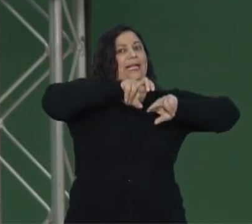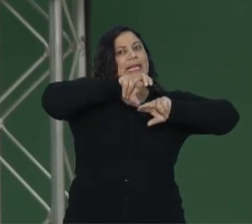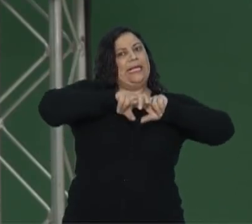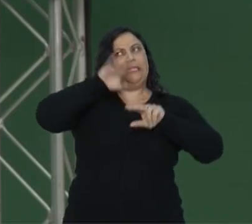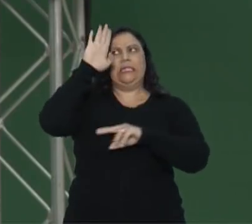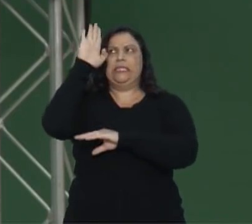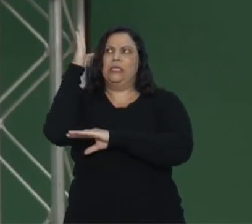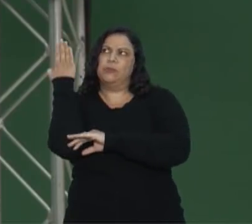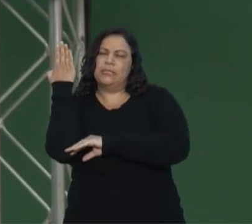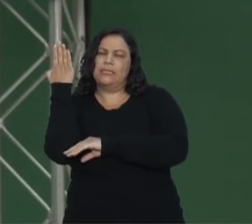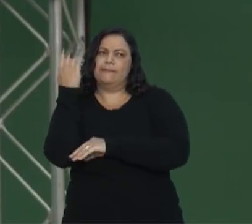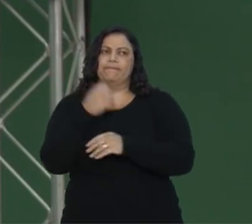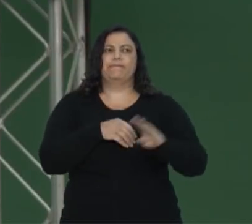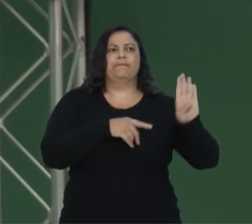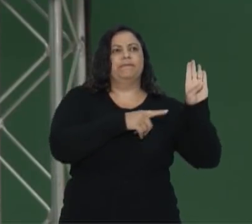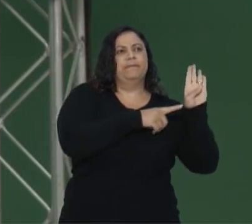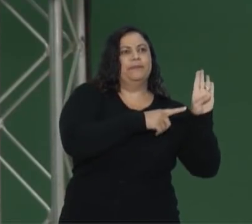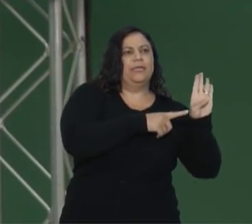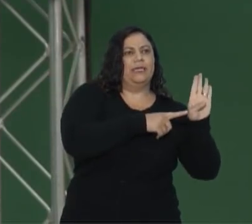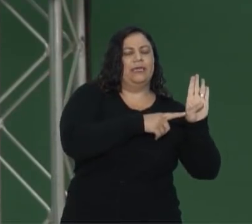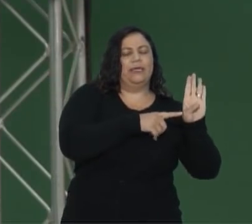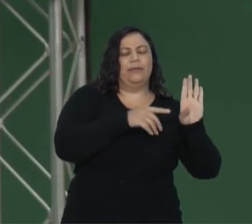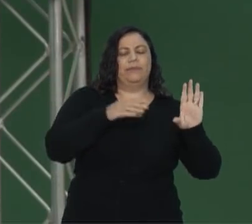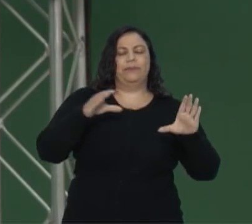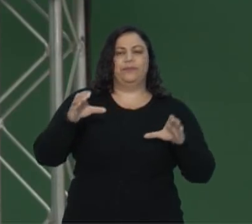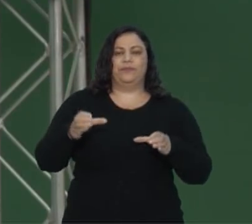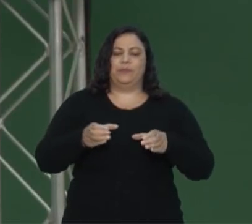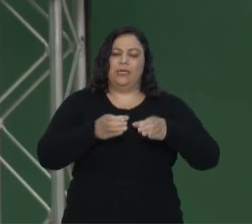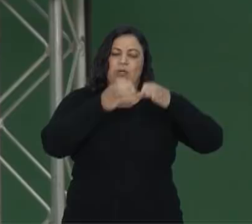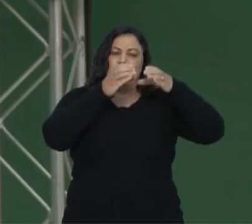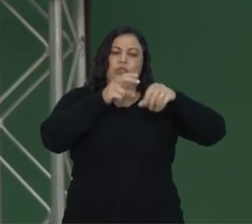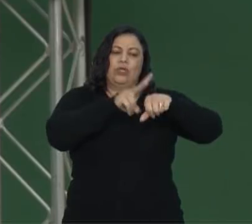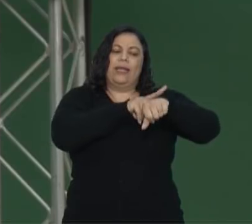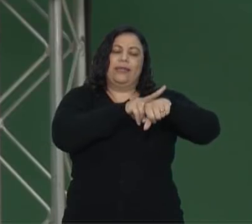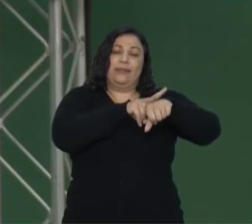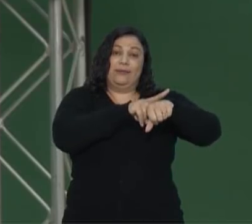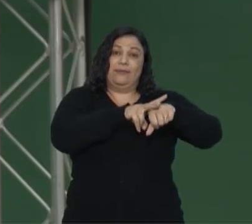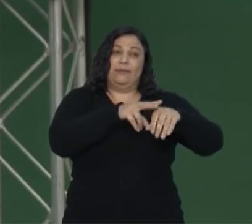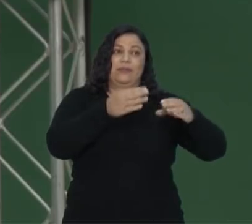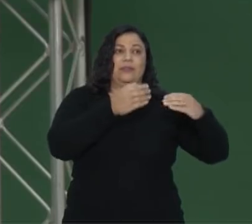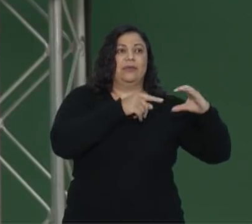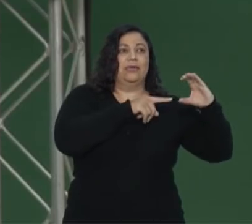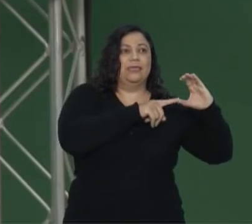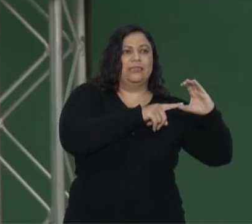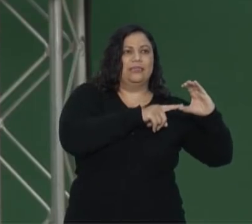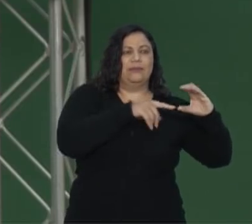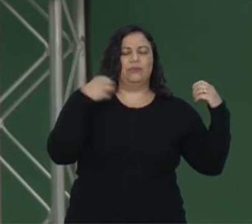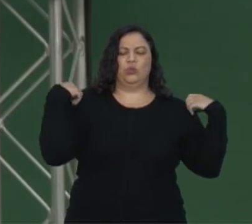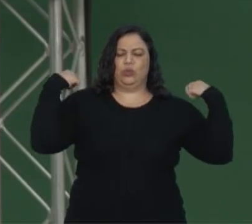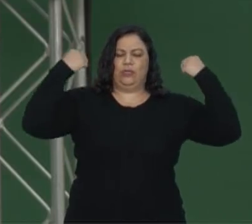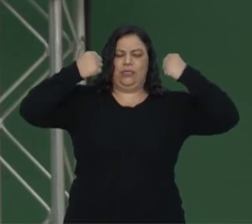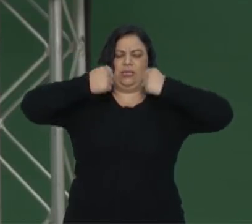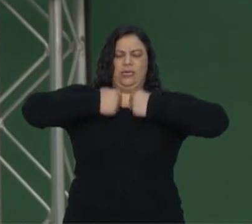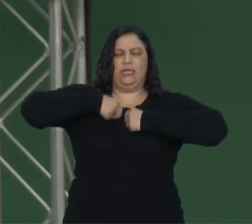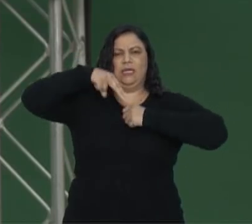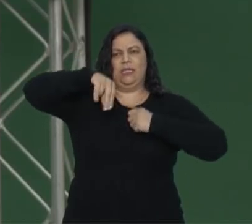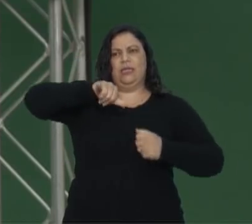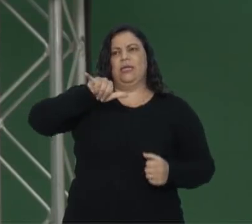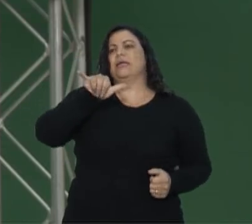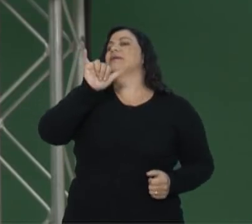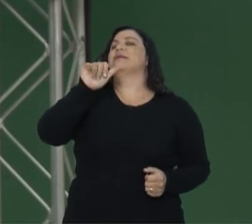madeira? Letra B, jarra de vidro? Letra C, jaqueta de nylon? Ou letra